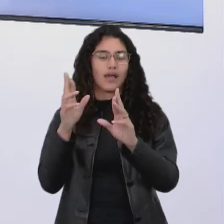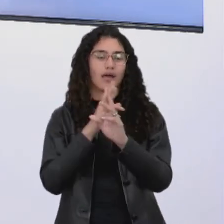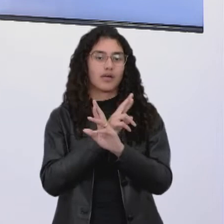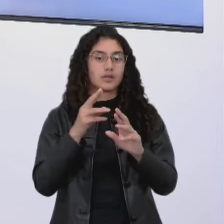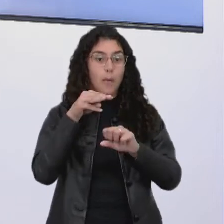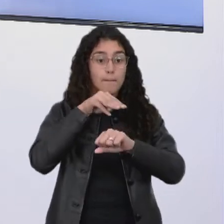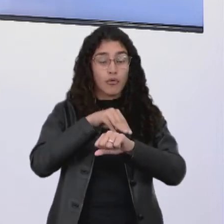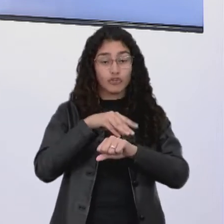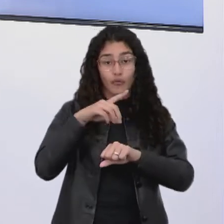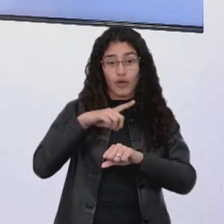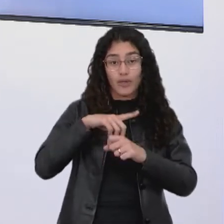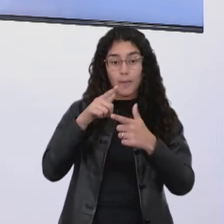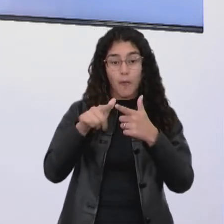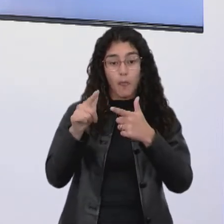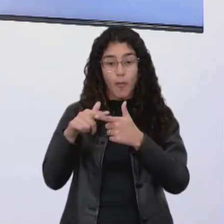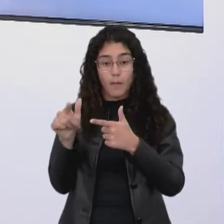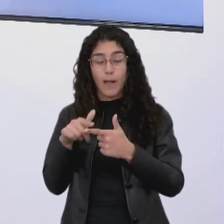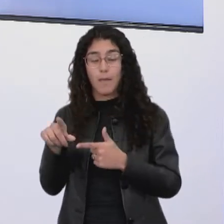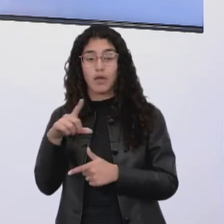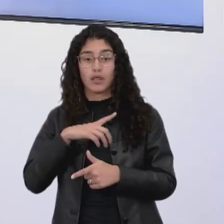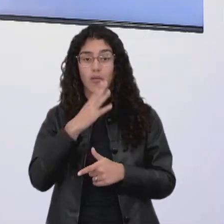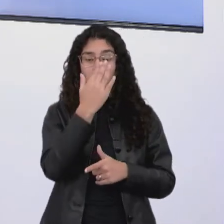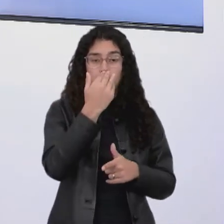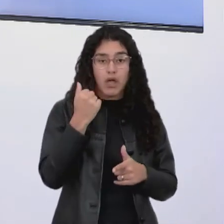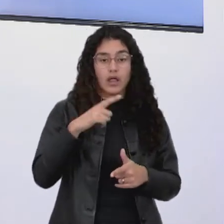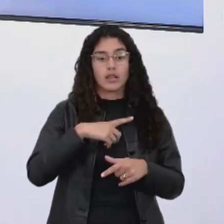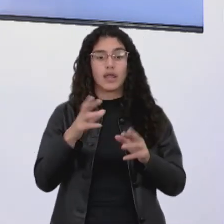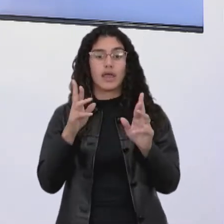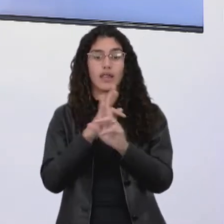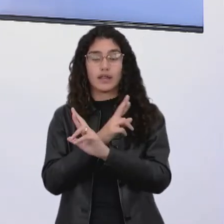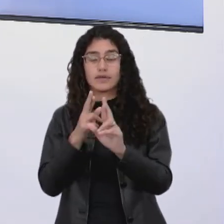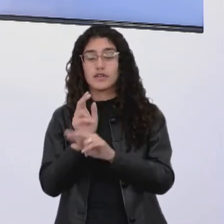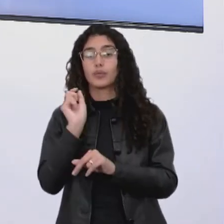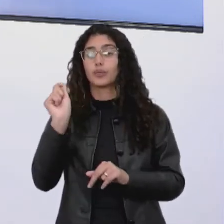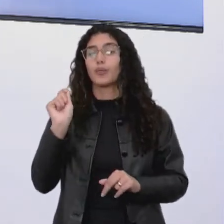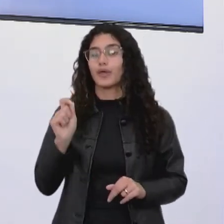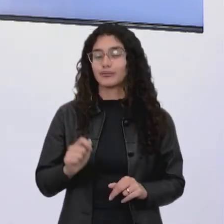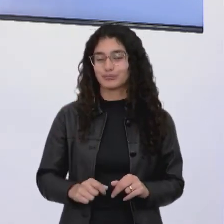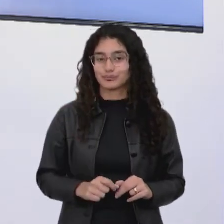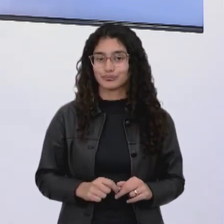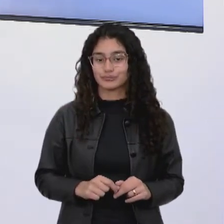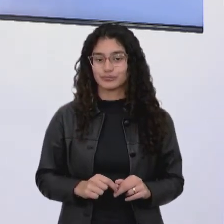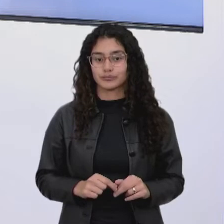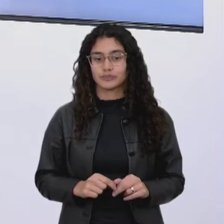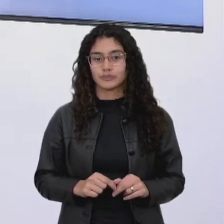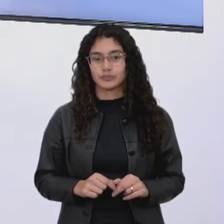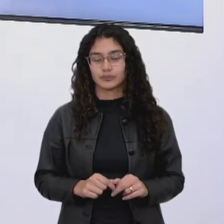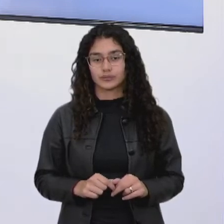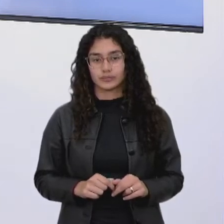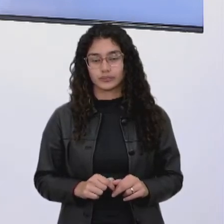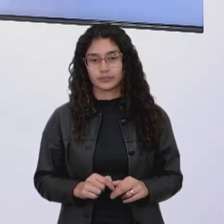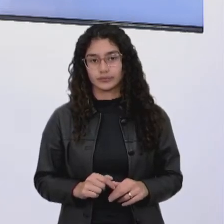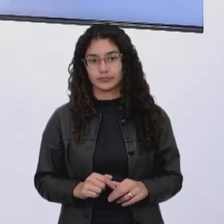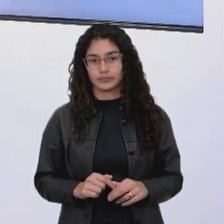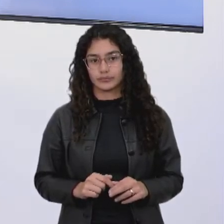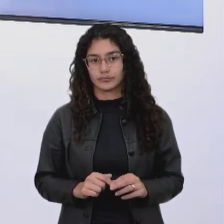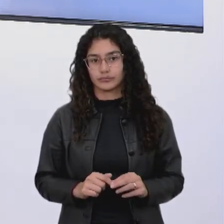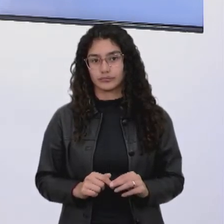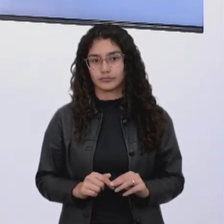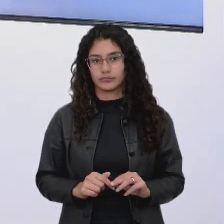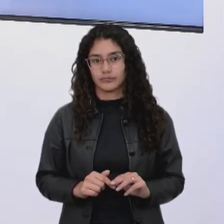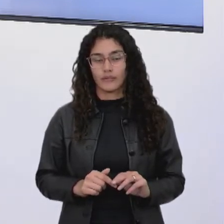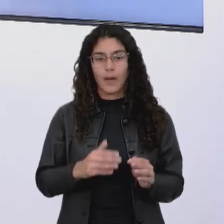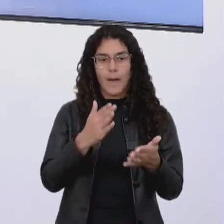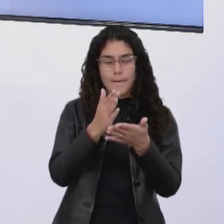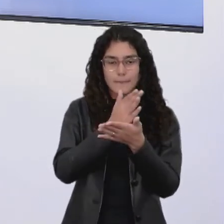à vulnerabilidade alimentar tem a ver com o fato que a distribuição e o